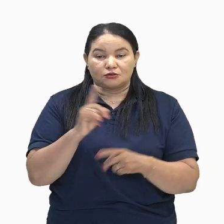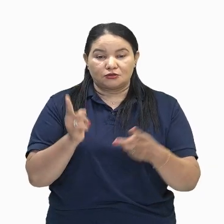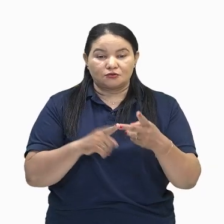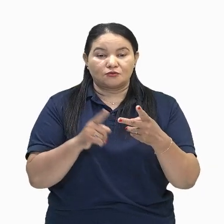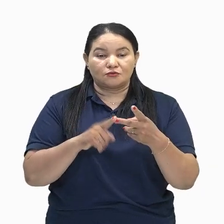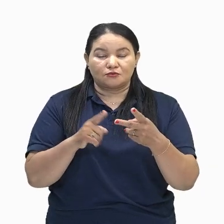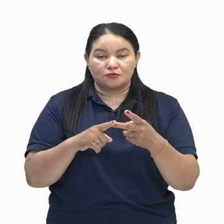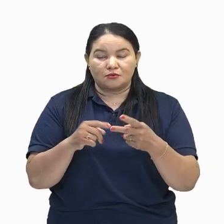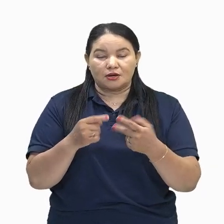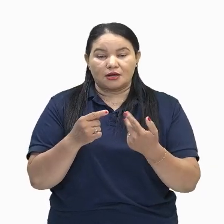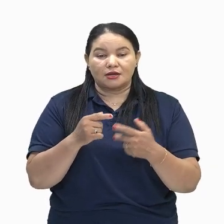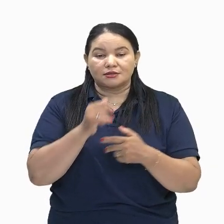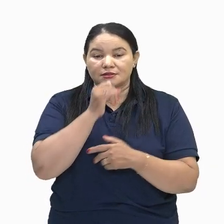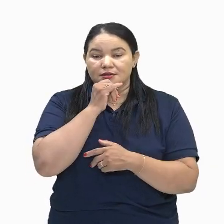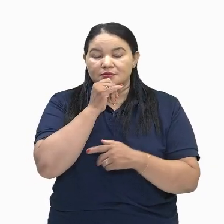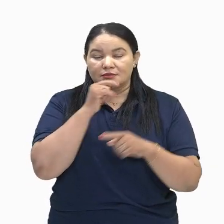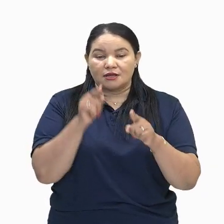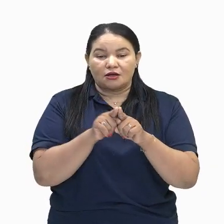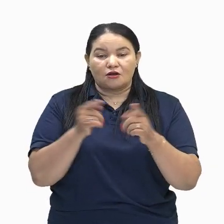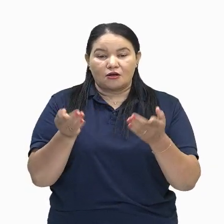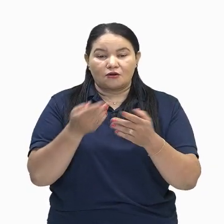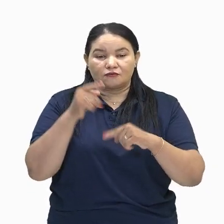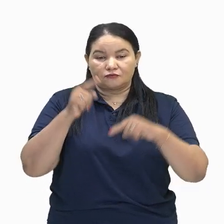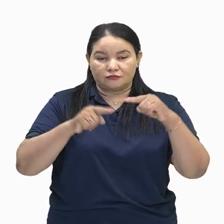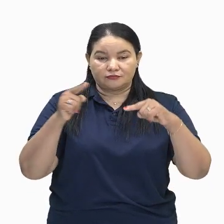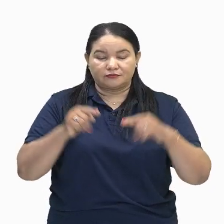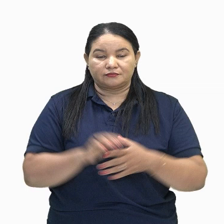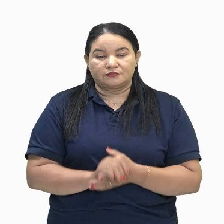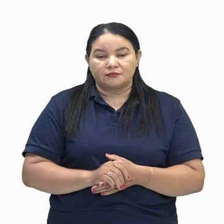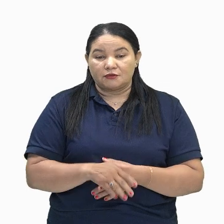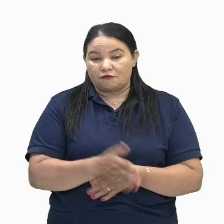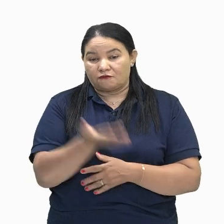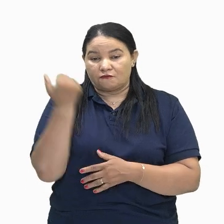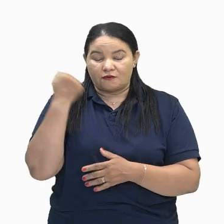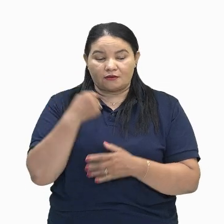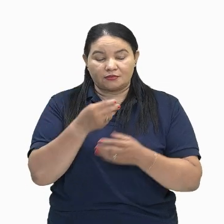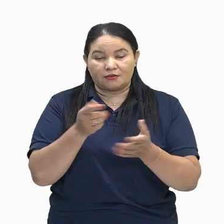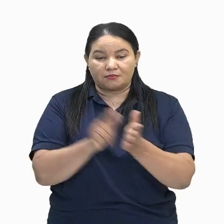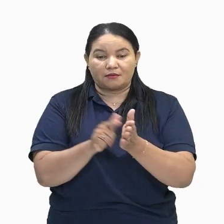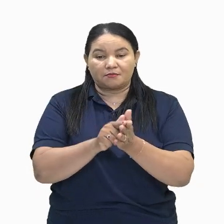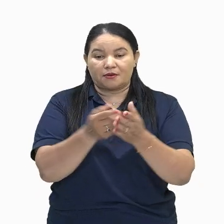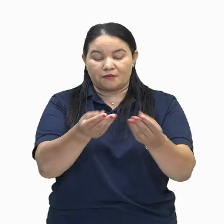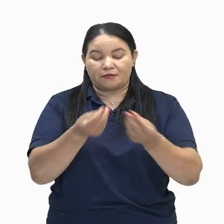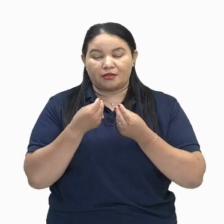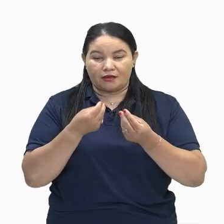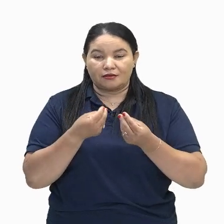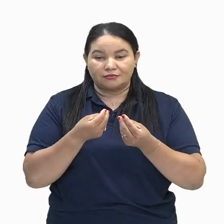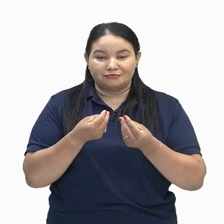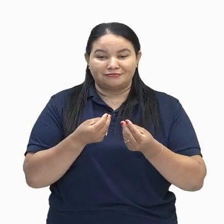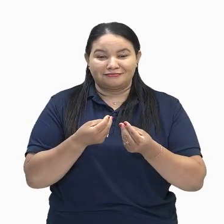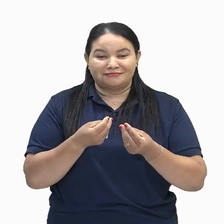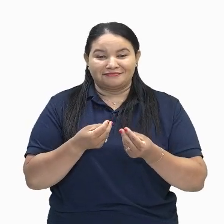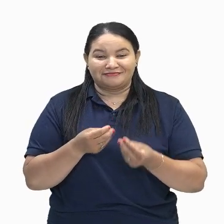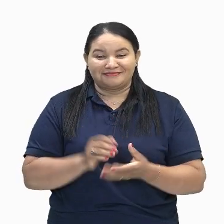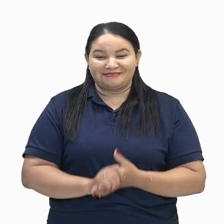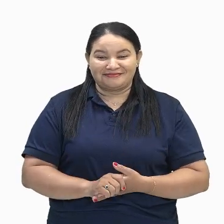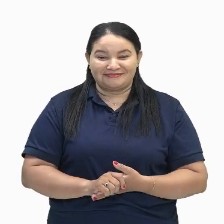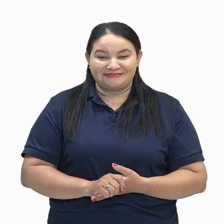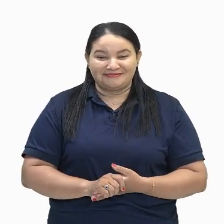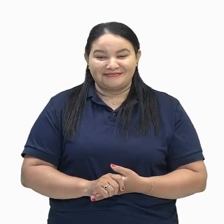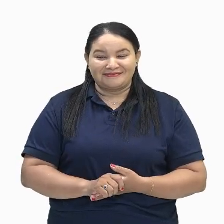observar que há uma variação. Ó. Vamos me dando essa papelada, gente, por